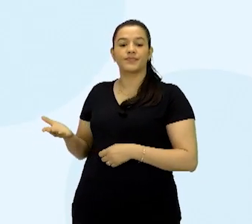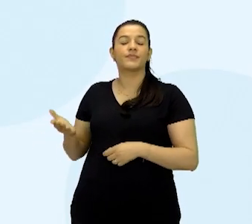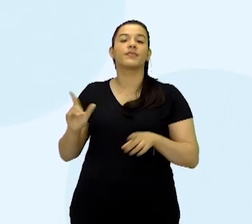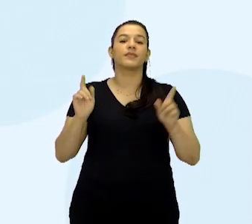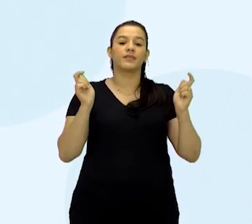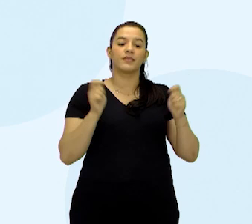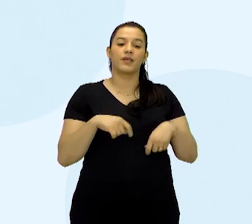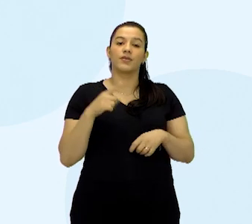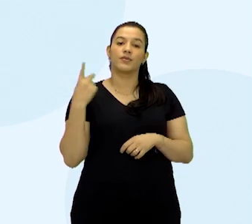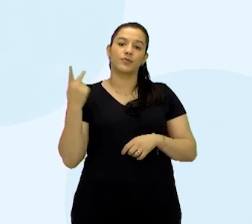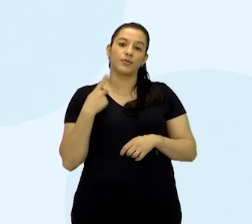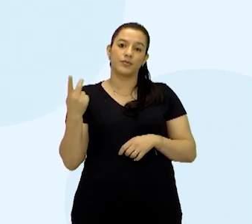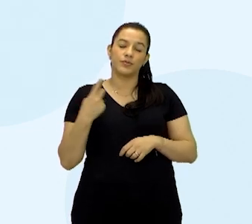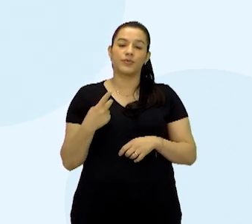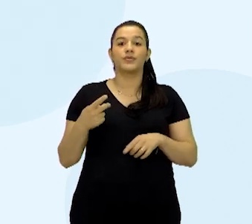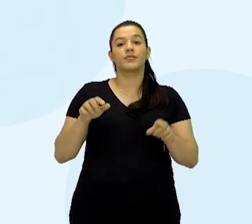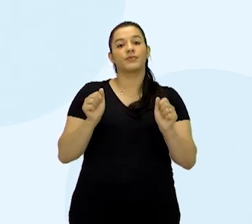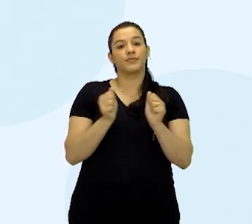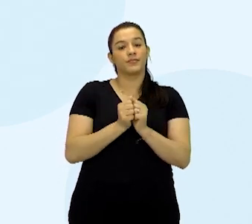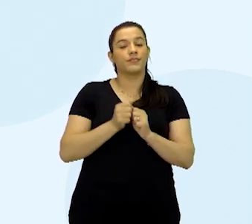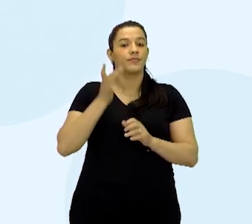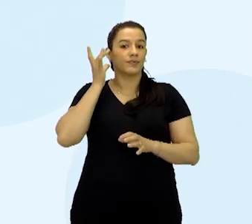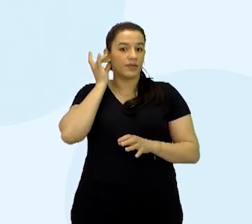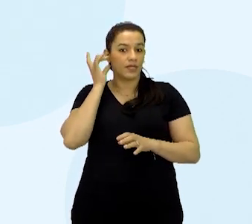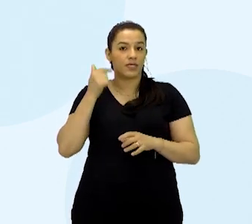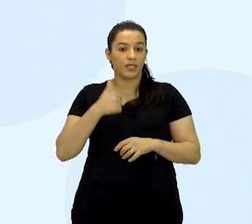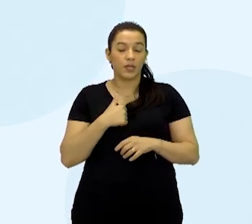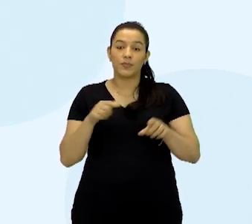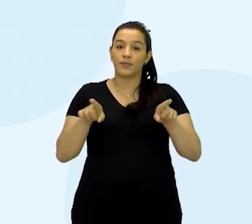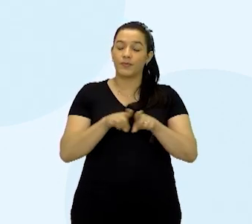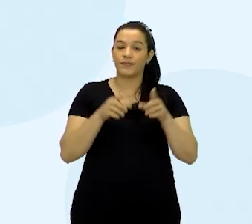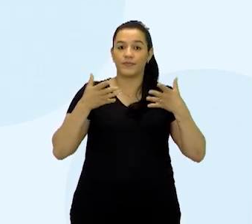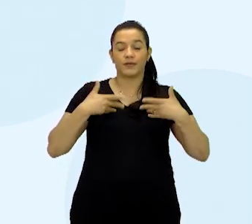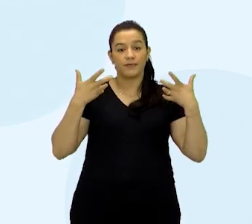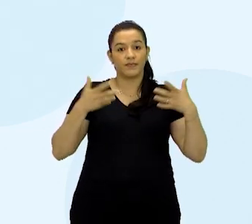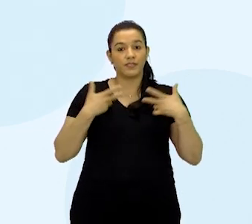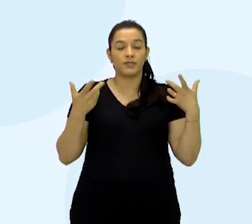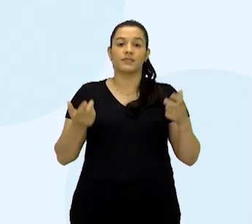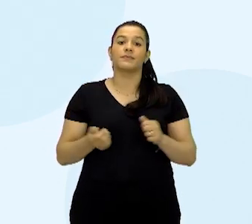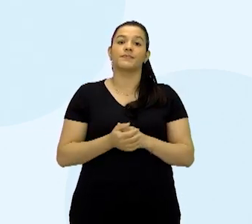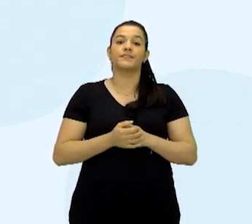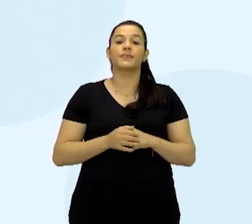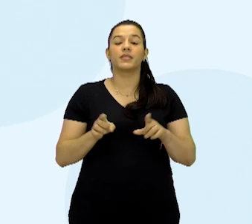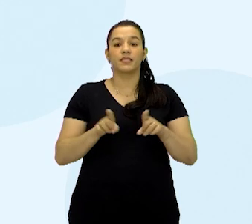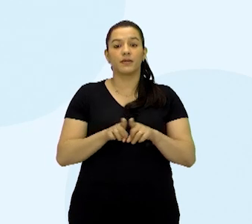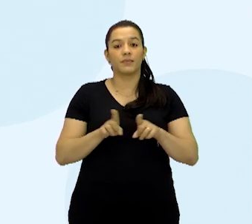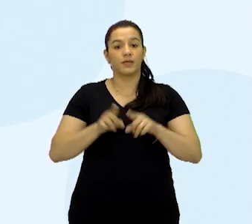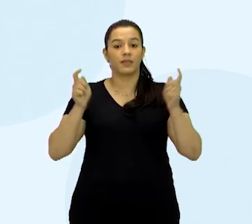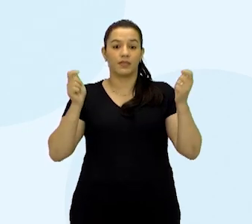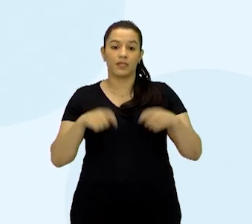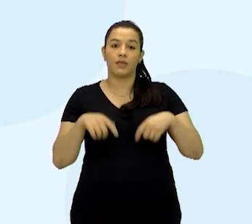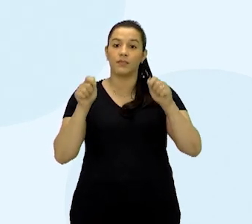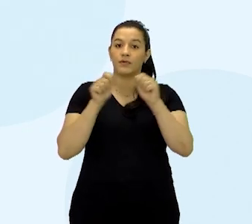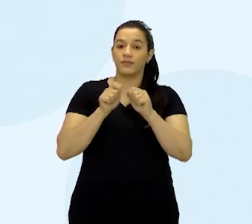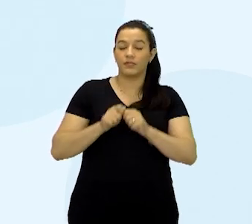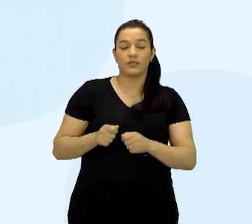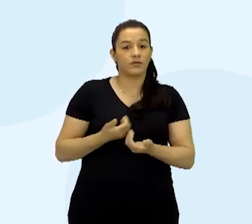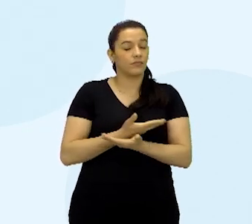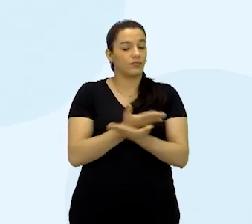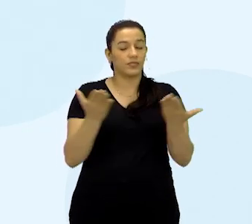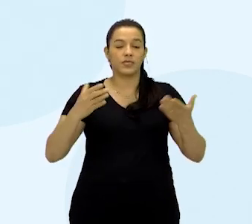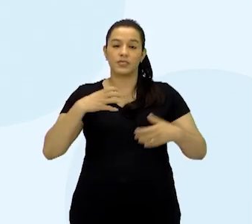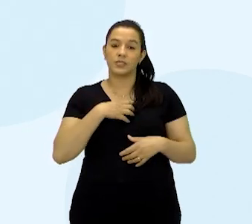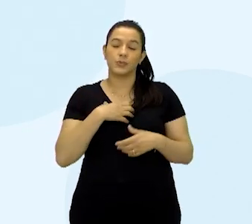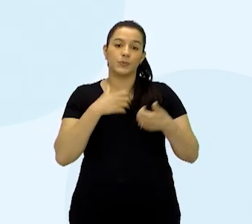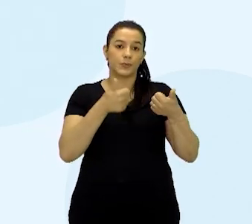professor Anderson vamos ficar muito alegres de recebê-las, e elas podem ser feitas, tá? Da forma como vocês se sentirem